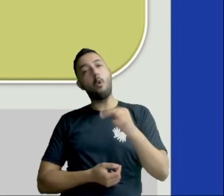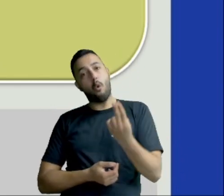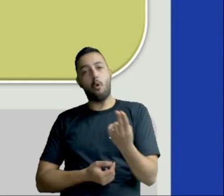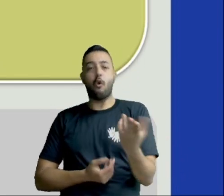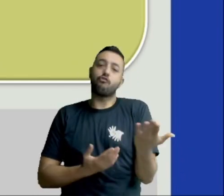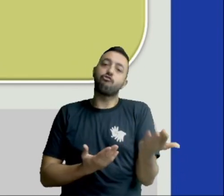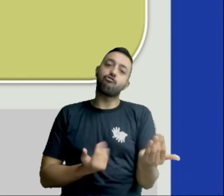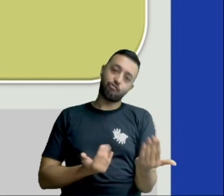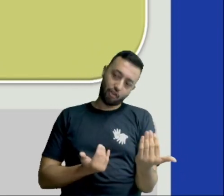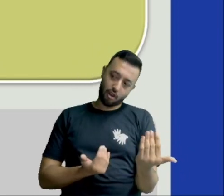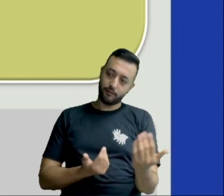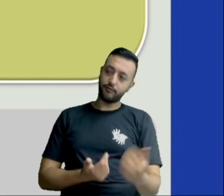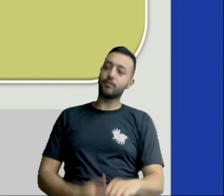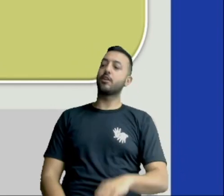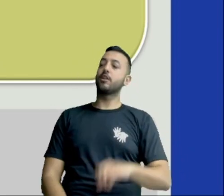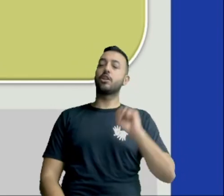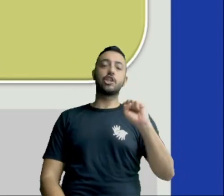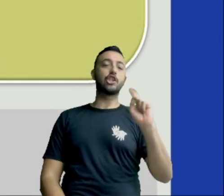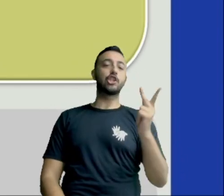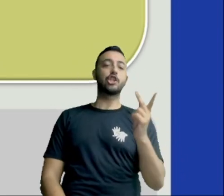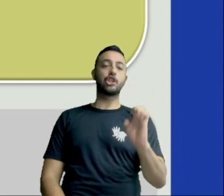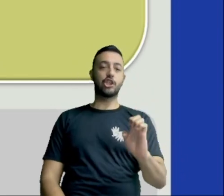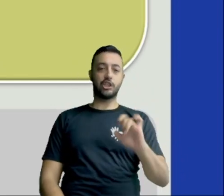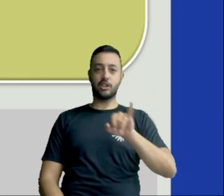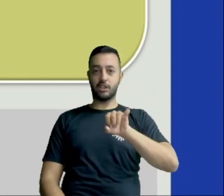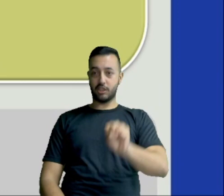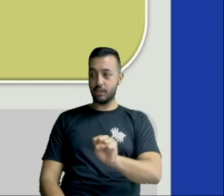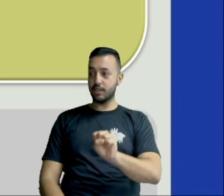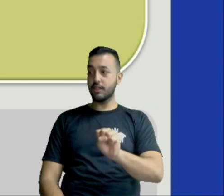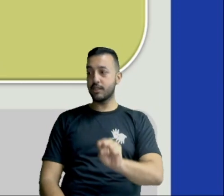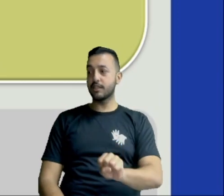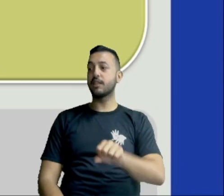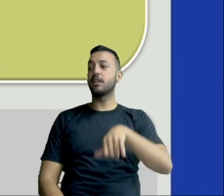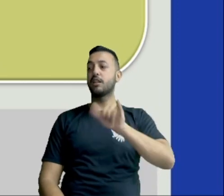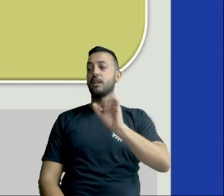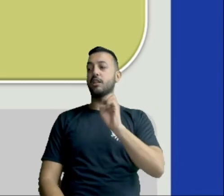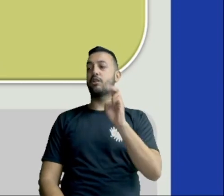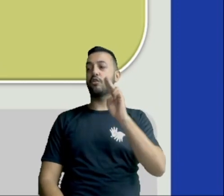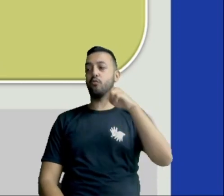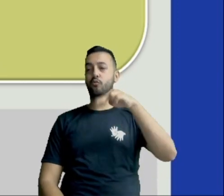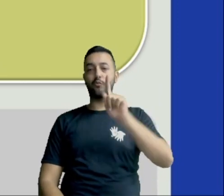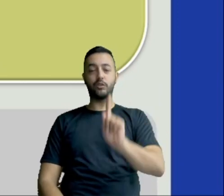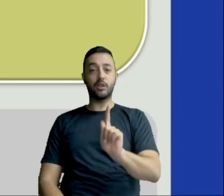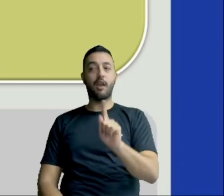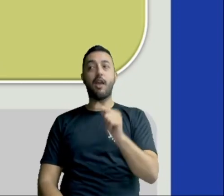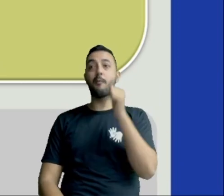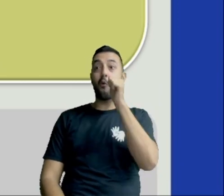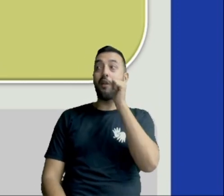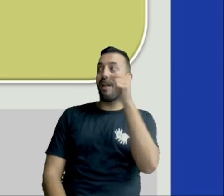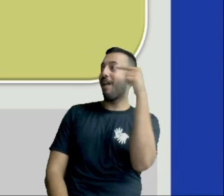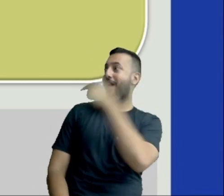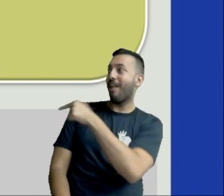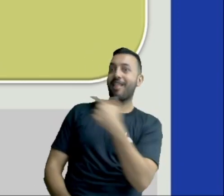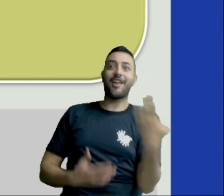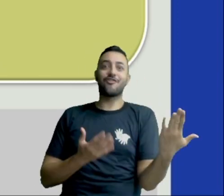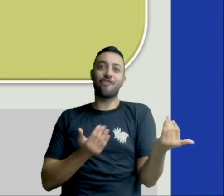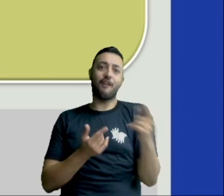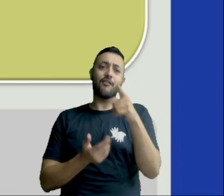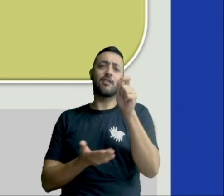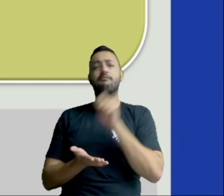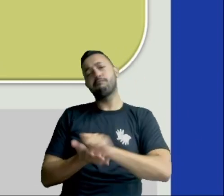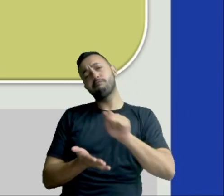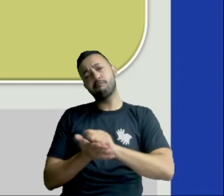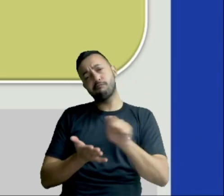jovem. Então, she is young, ela é jovem. Então, vale a pena você fazer suas anotações